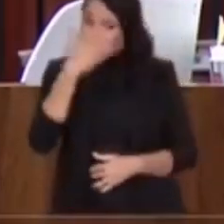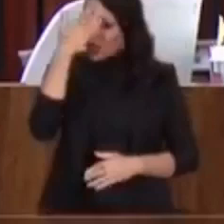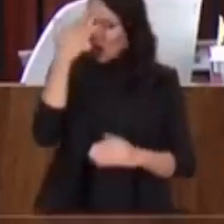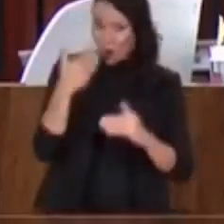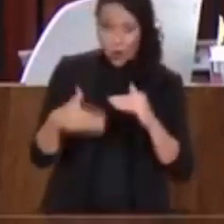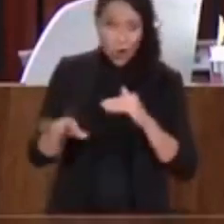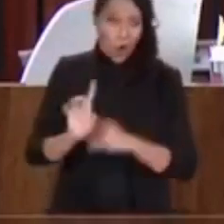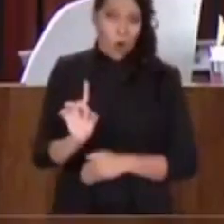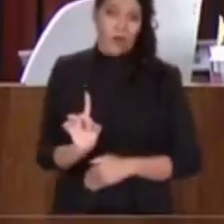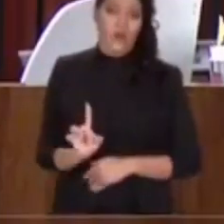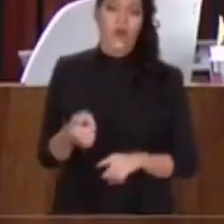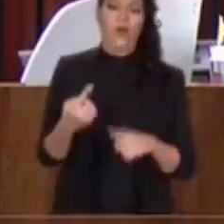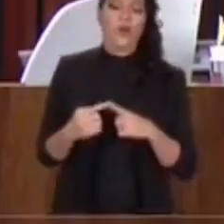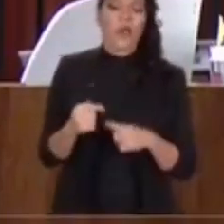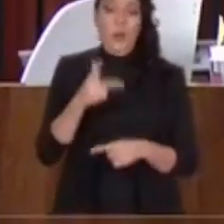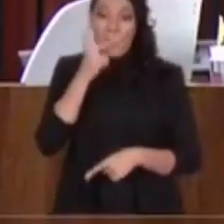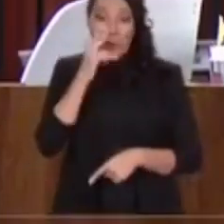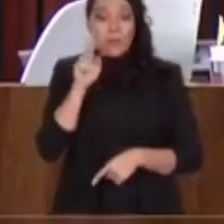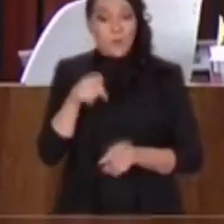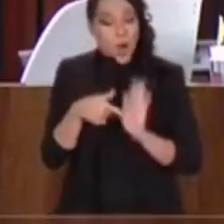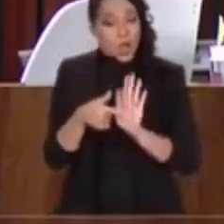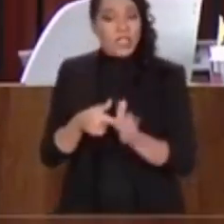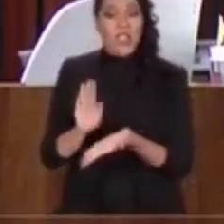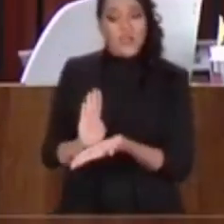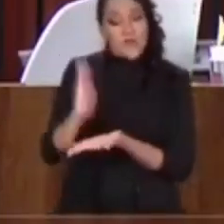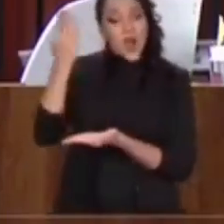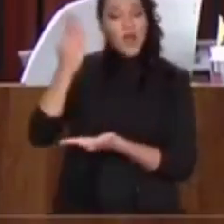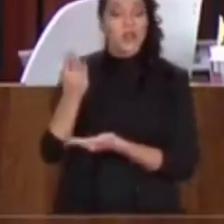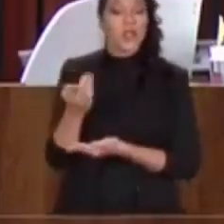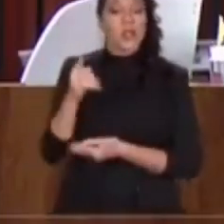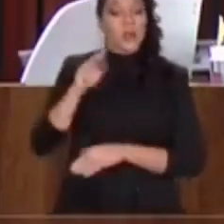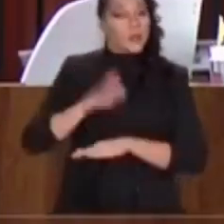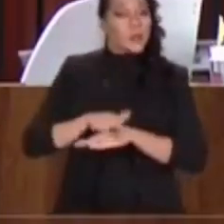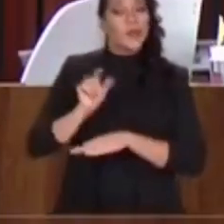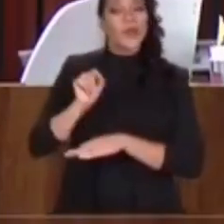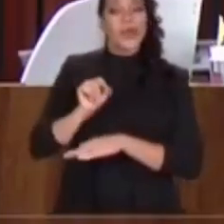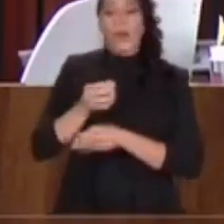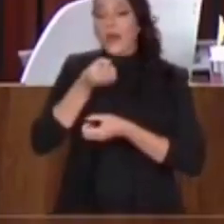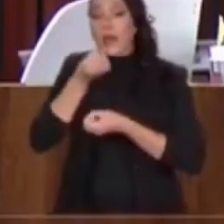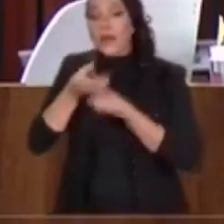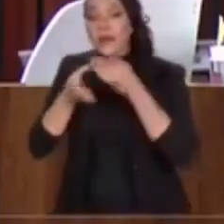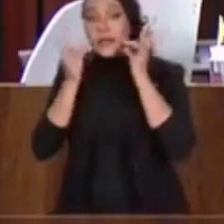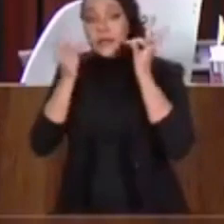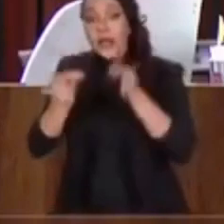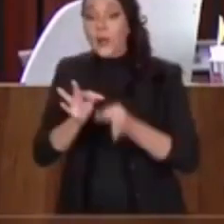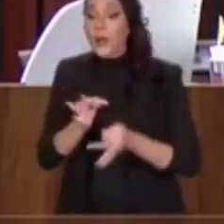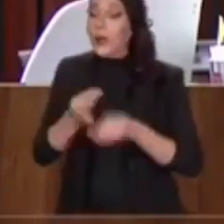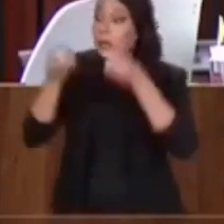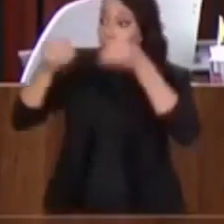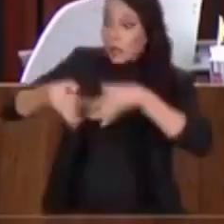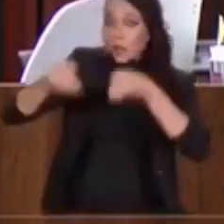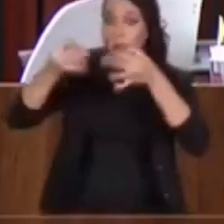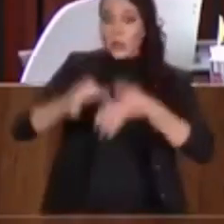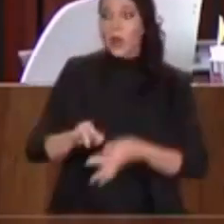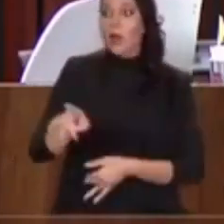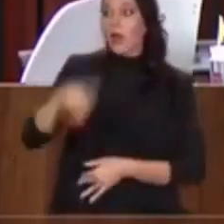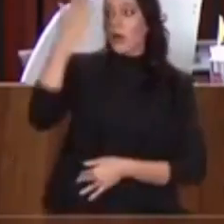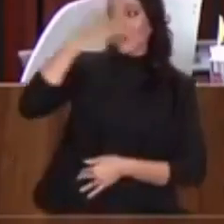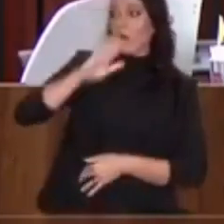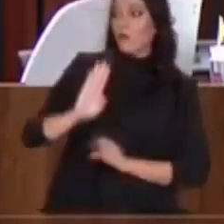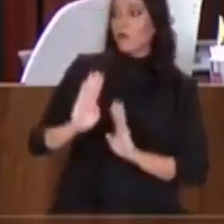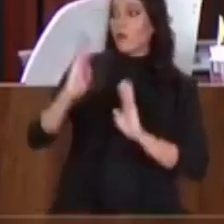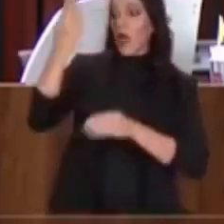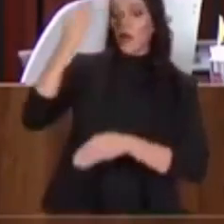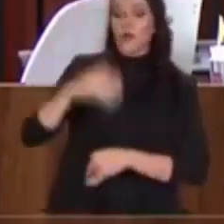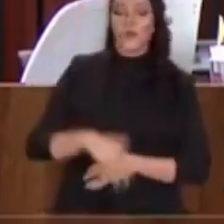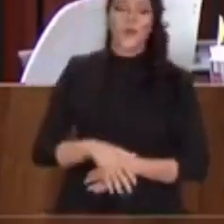porque é corrobal a existência de fraude e depoimento das testemunhas a requerente exemplifico no meu voto o depoimento